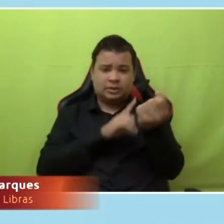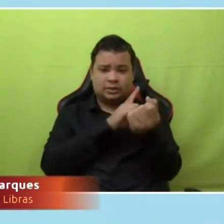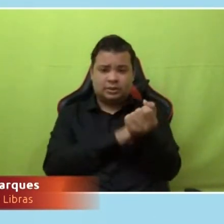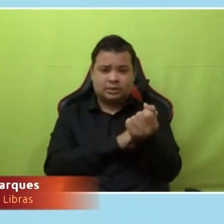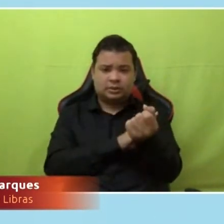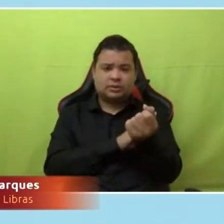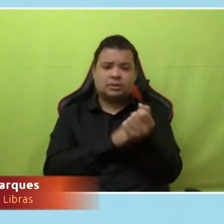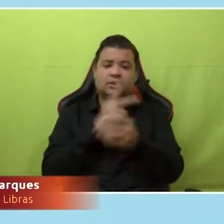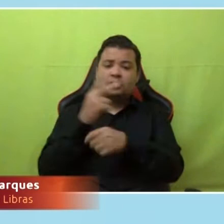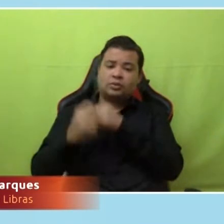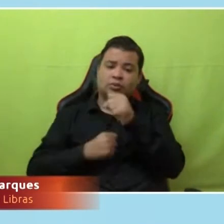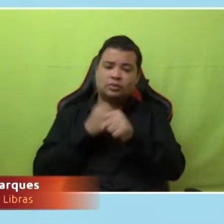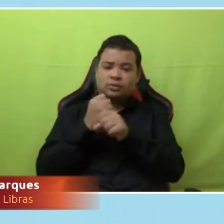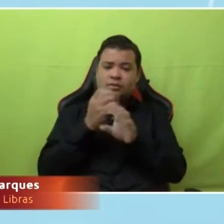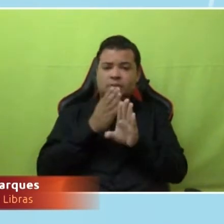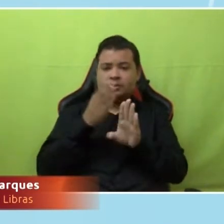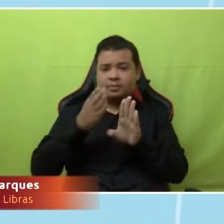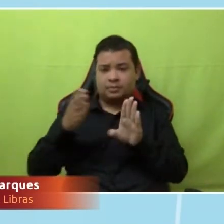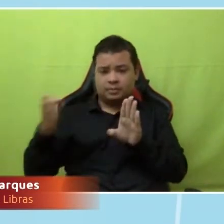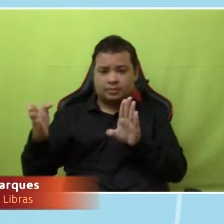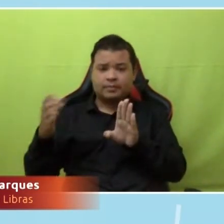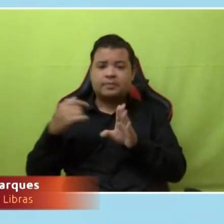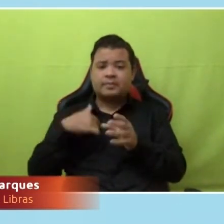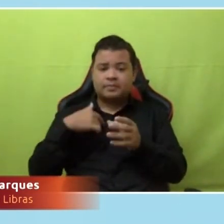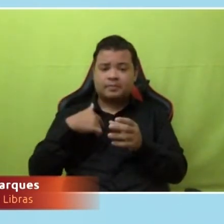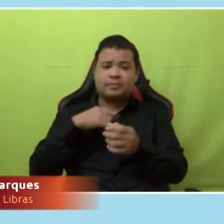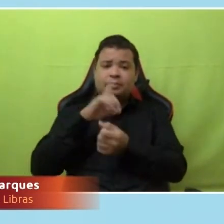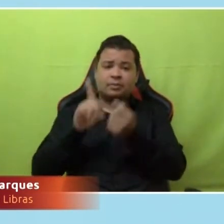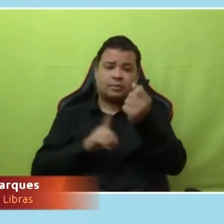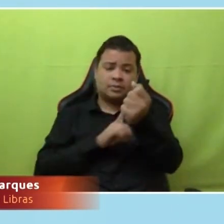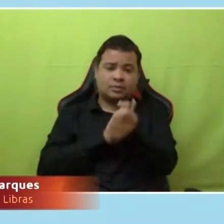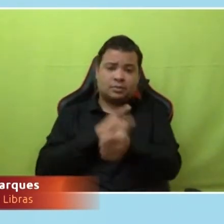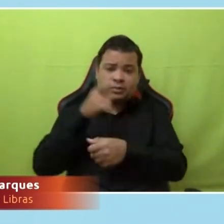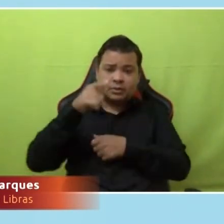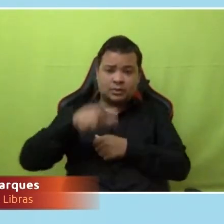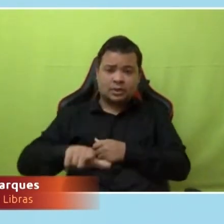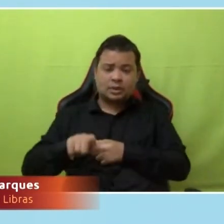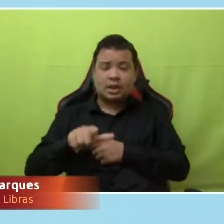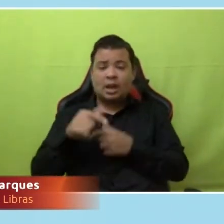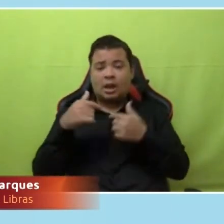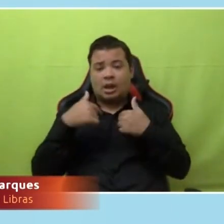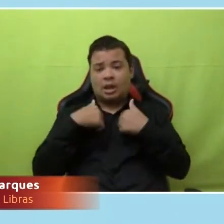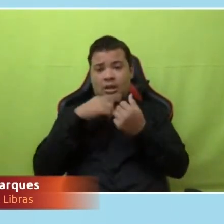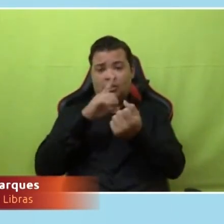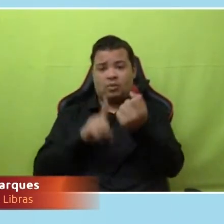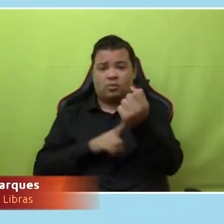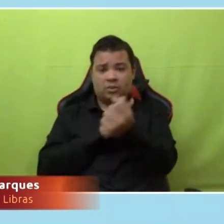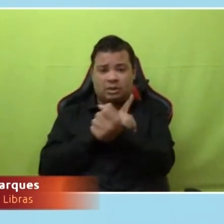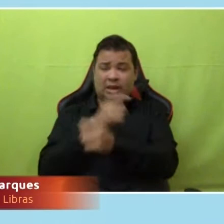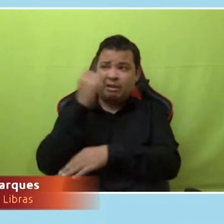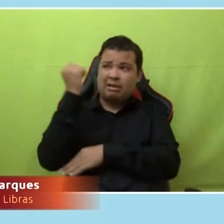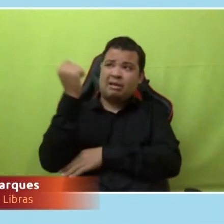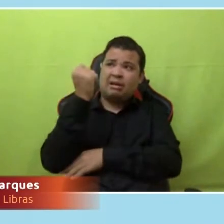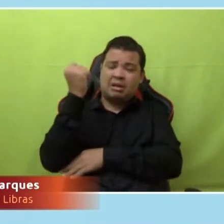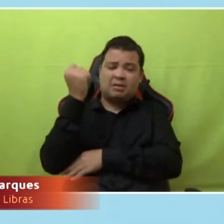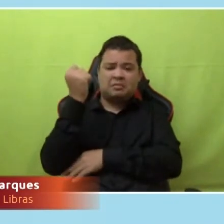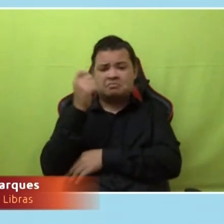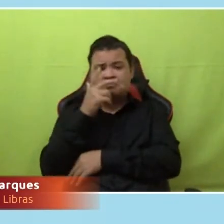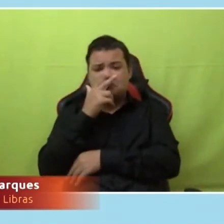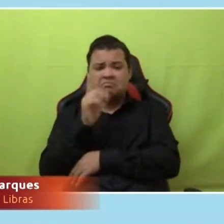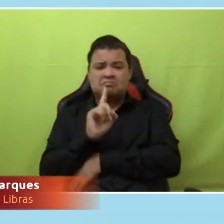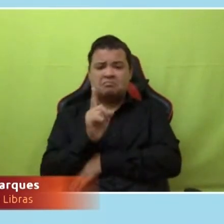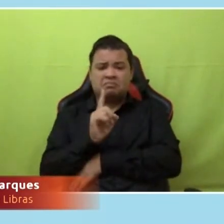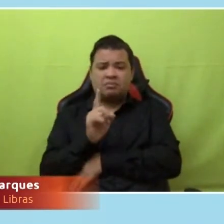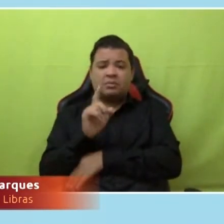dengue novamente, se eu tiver uma nova infecção, a chance de eu ser grave é menor. Mas se eu fizer depois